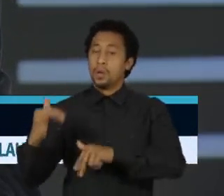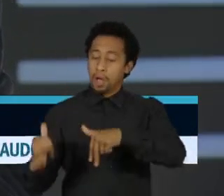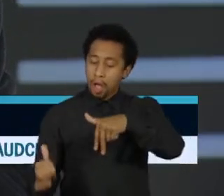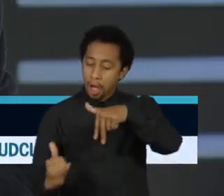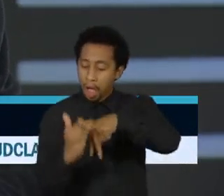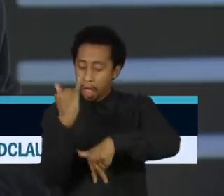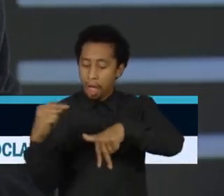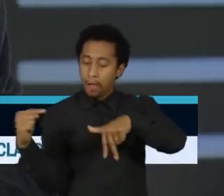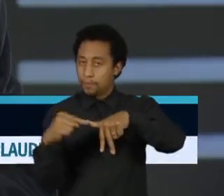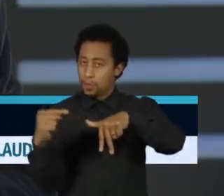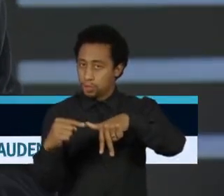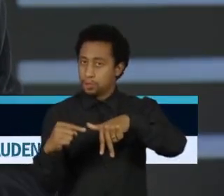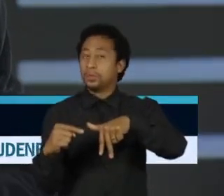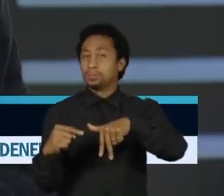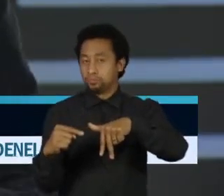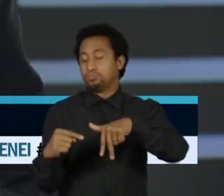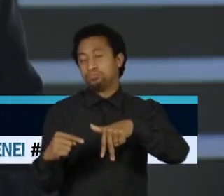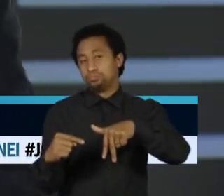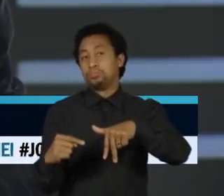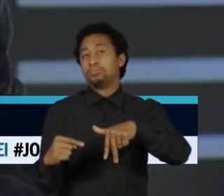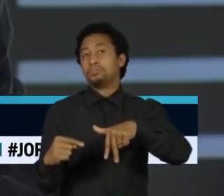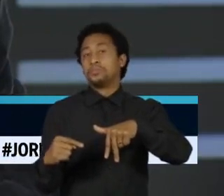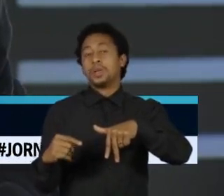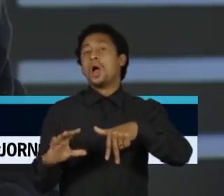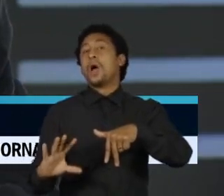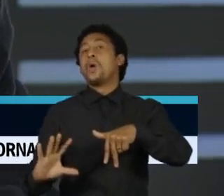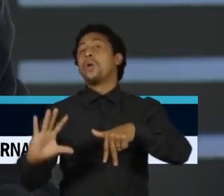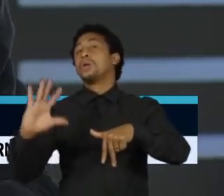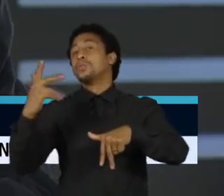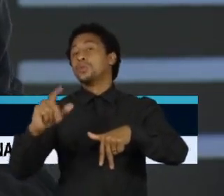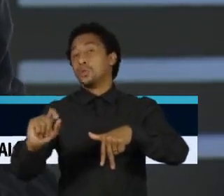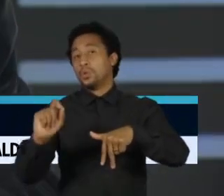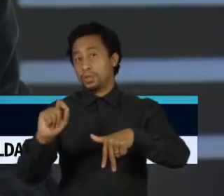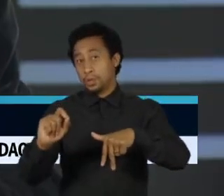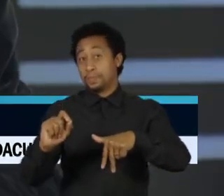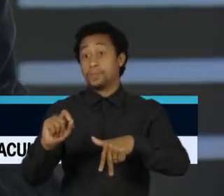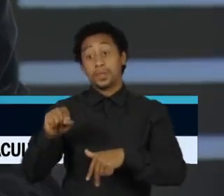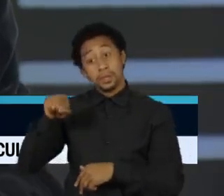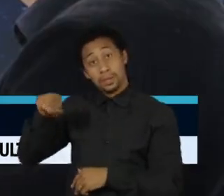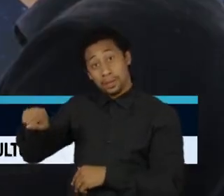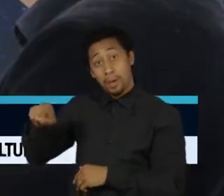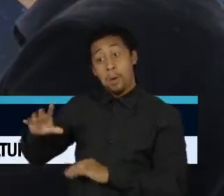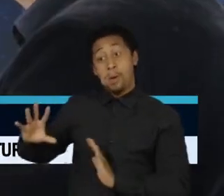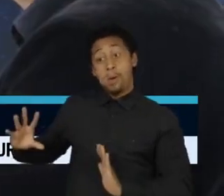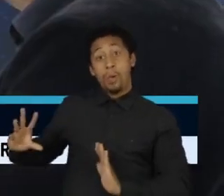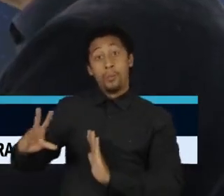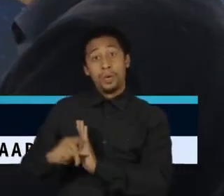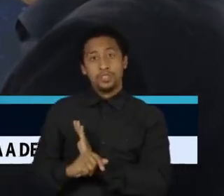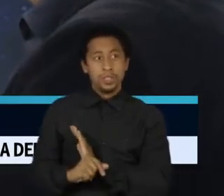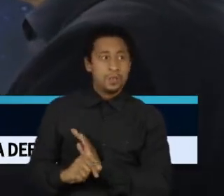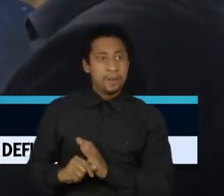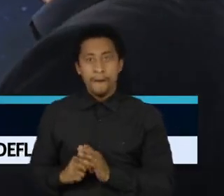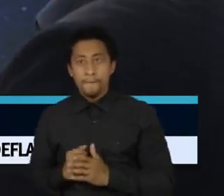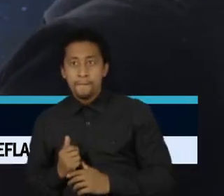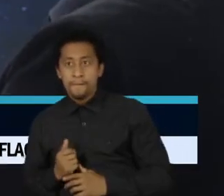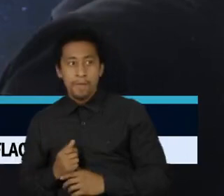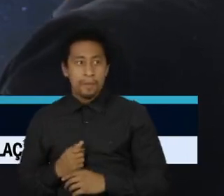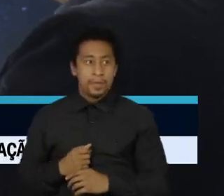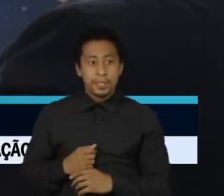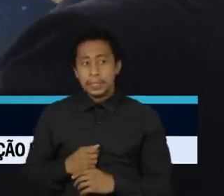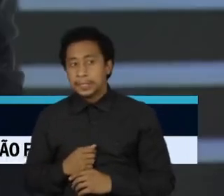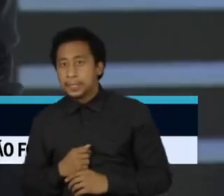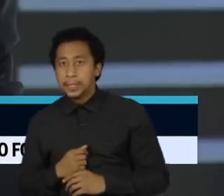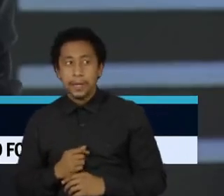pior, obviamente, todas as vezes, é porque o elemento surpresa está ao lado do assaltante, do bandido. Não é só na rua, quando